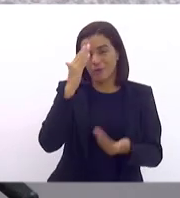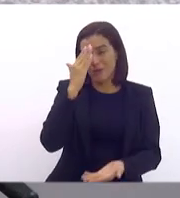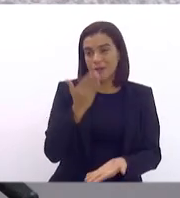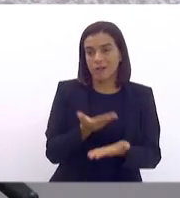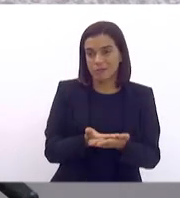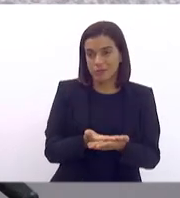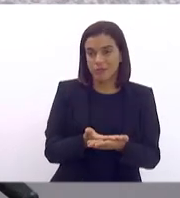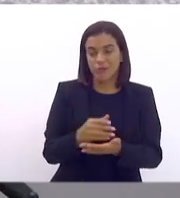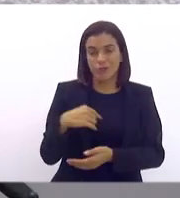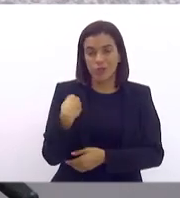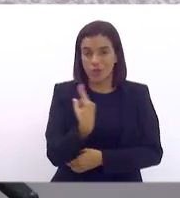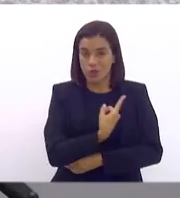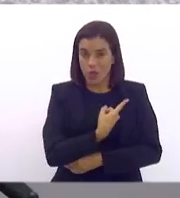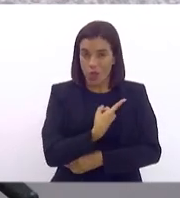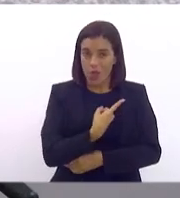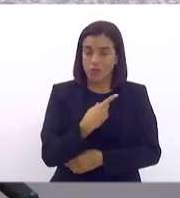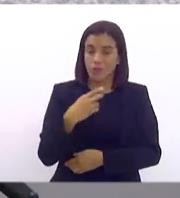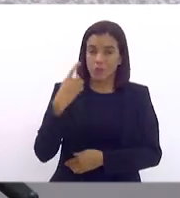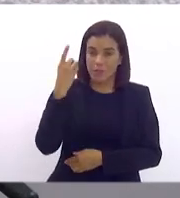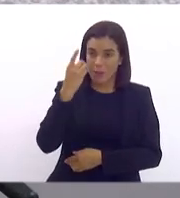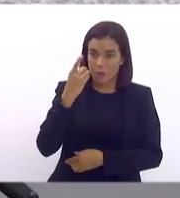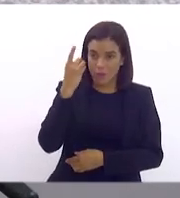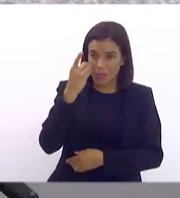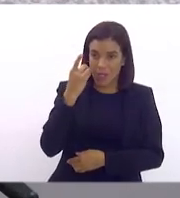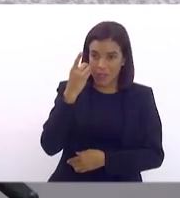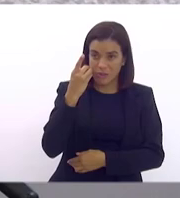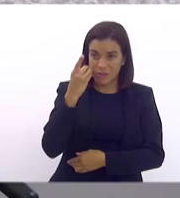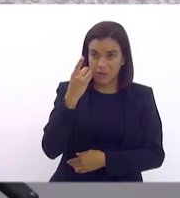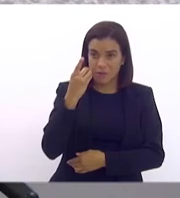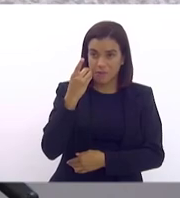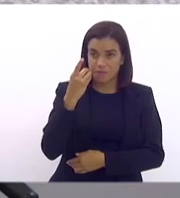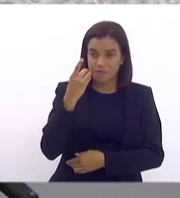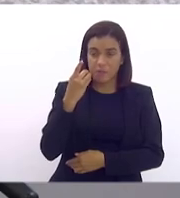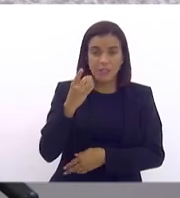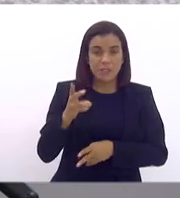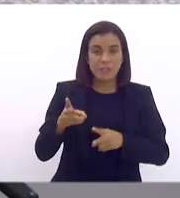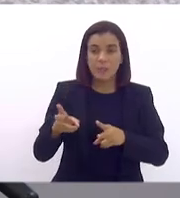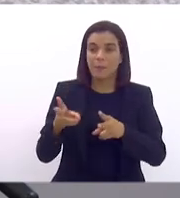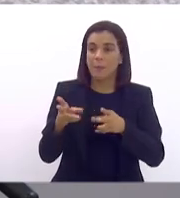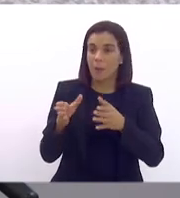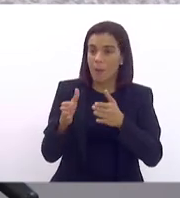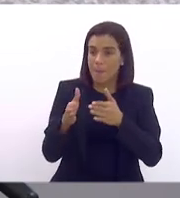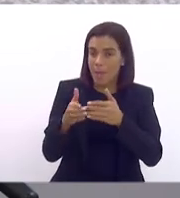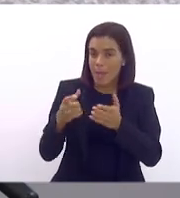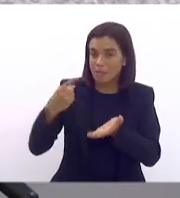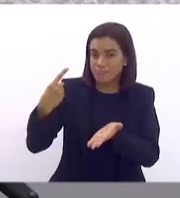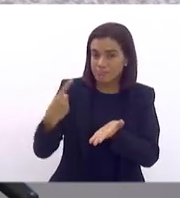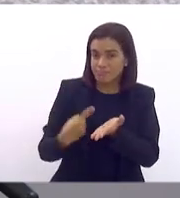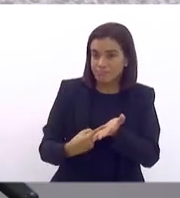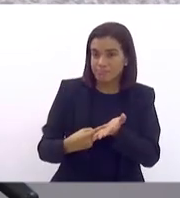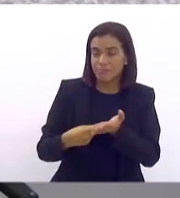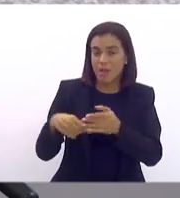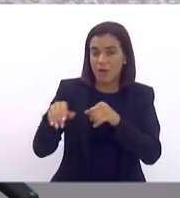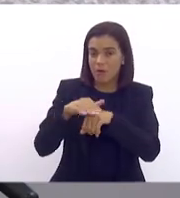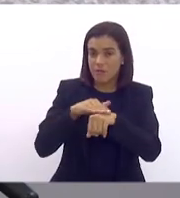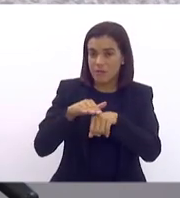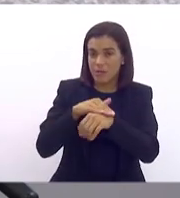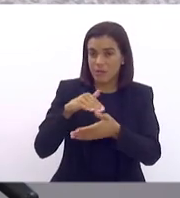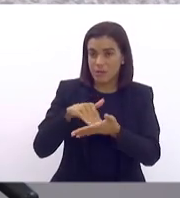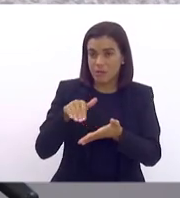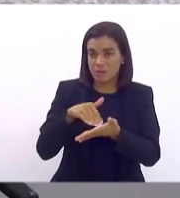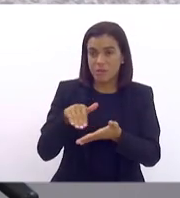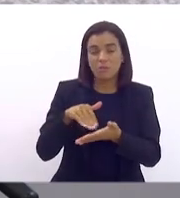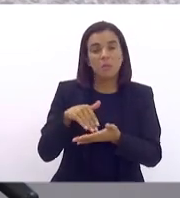que nós, como parlamentares, pelo menos eu, toda vez que eu peço uma agenda para conversar com algum secretário, eles